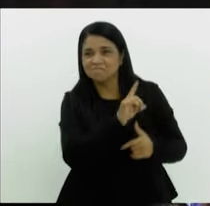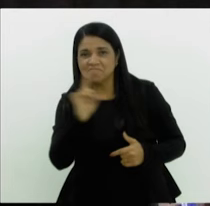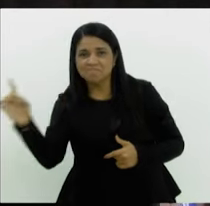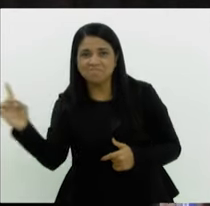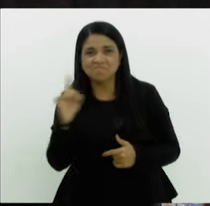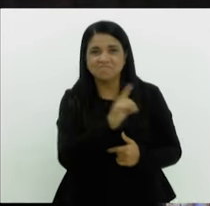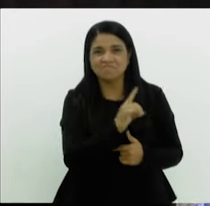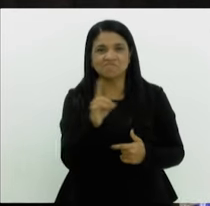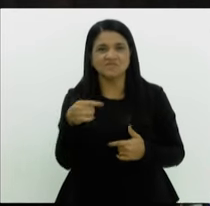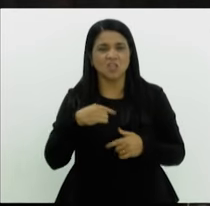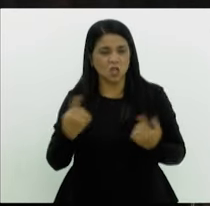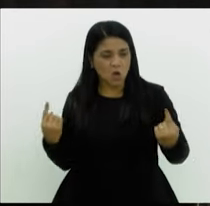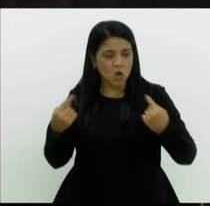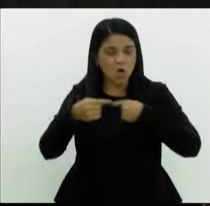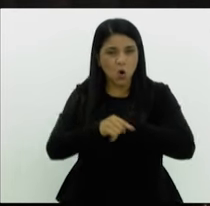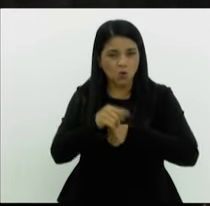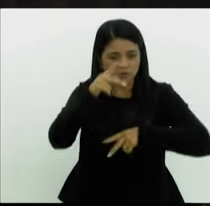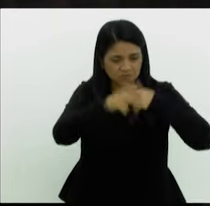povo brasileiro.